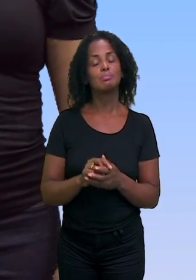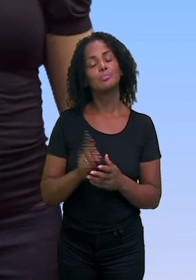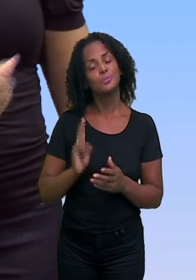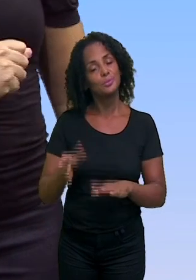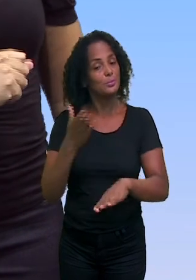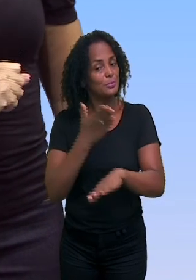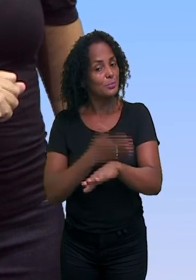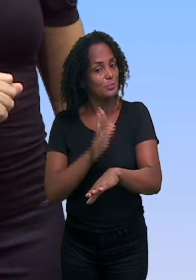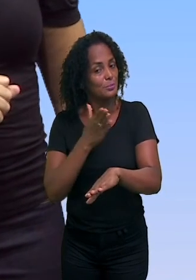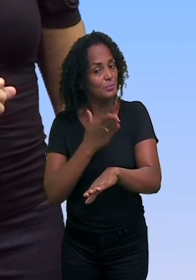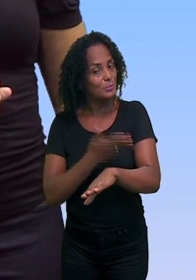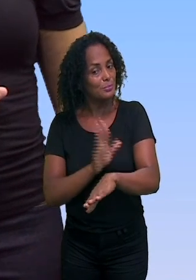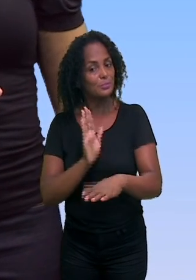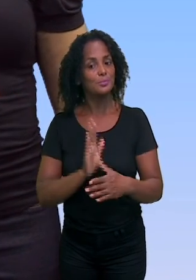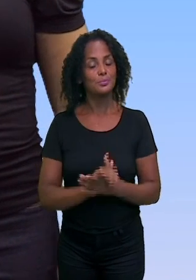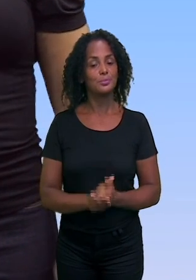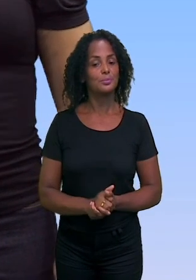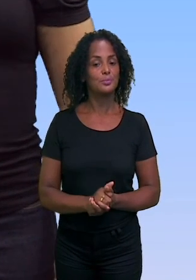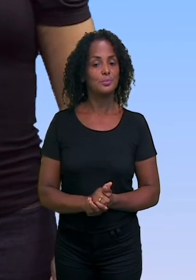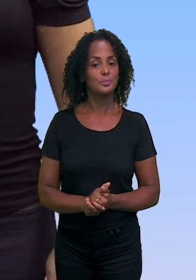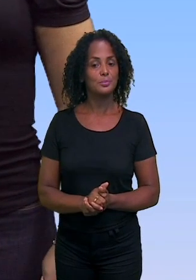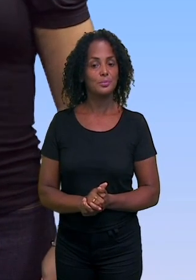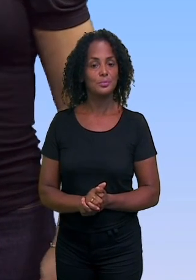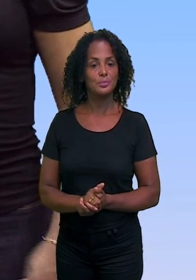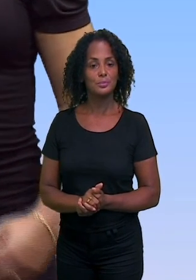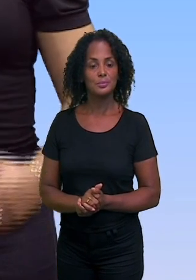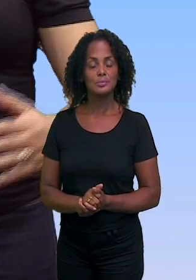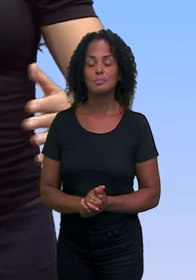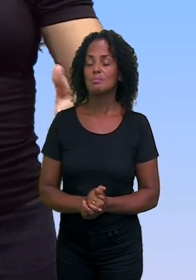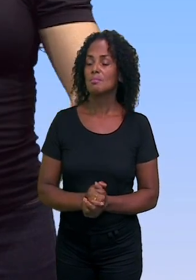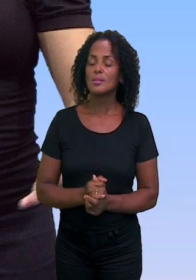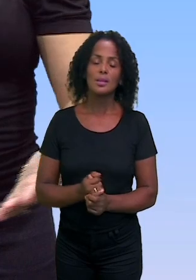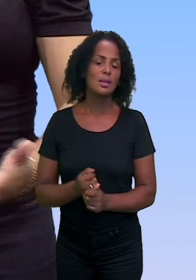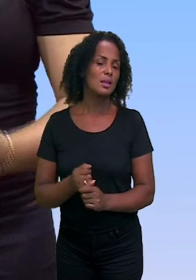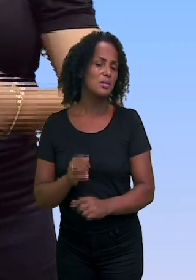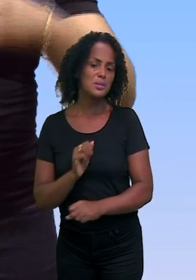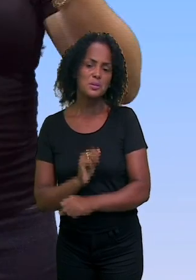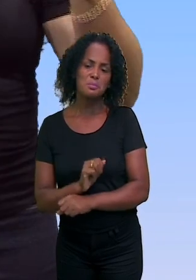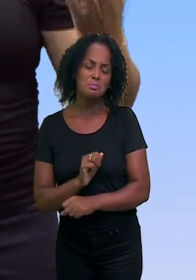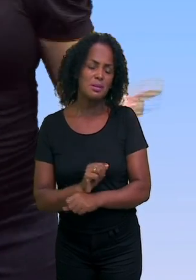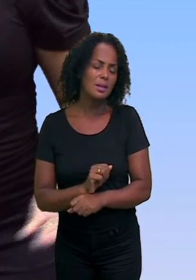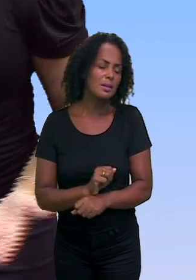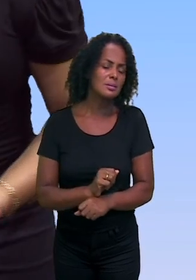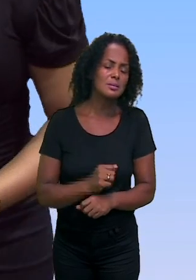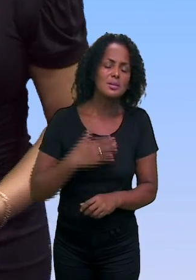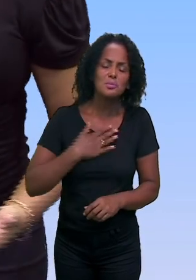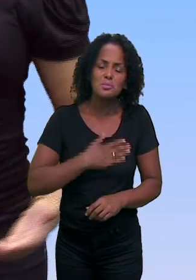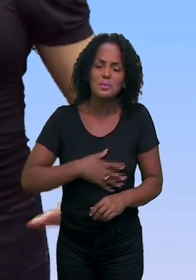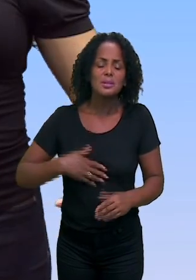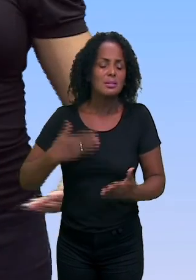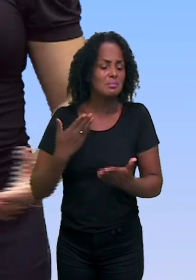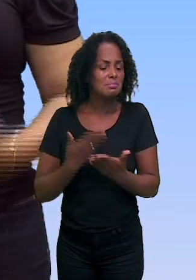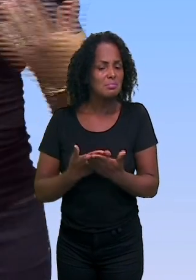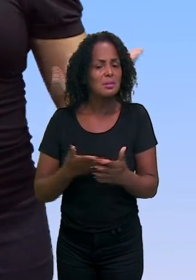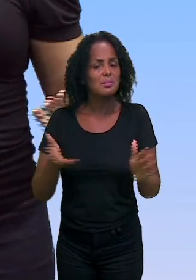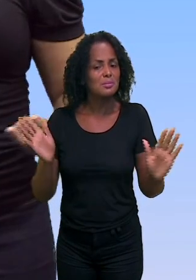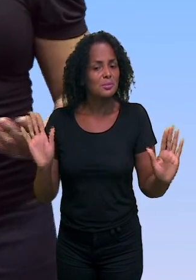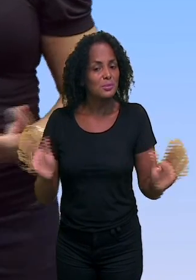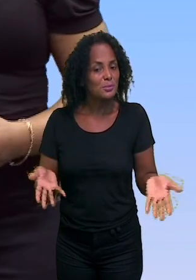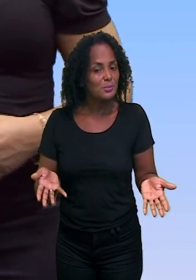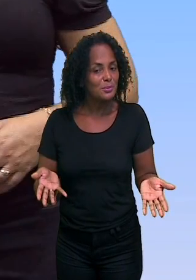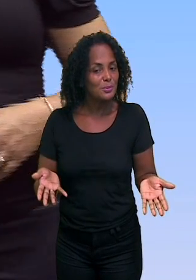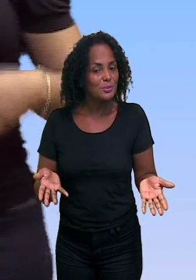vamos lá e eu espero que vocês realmente tem uma marca essa aula de hoje sobre as